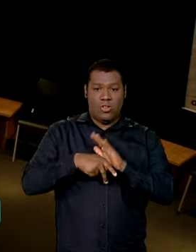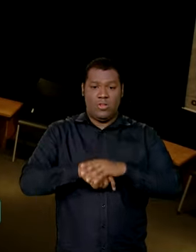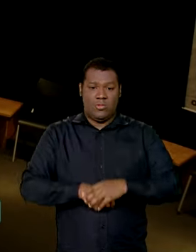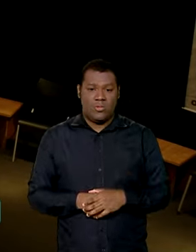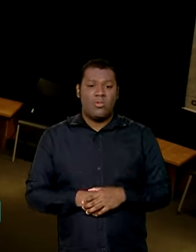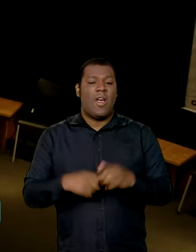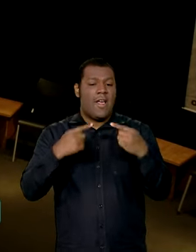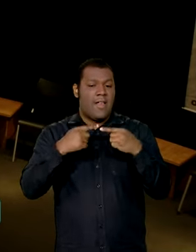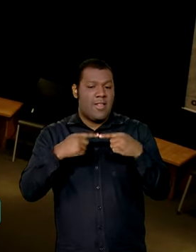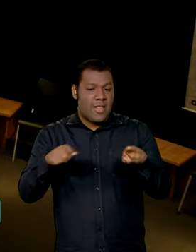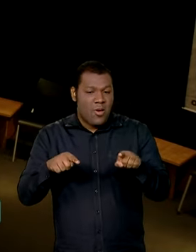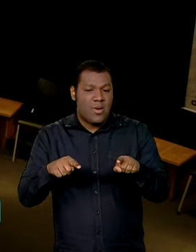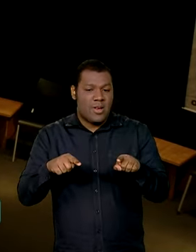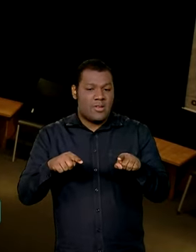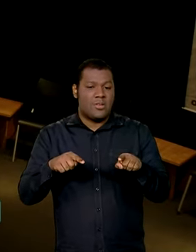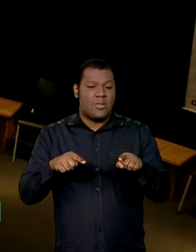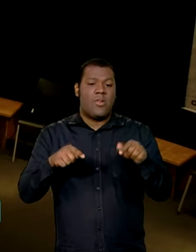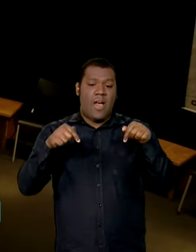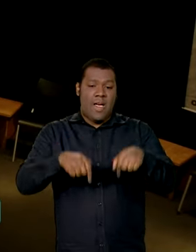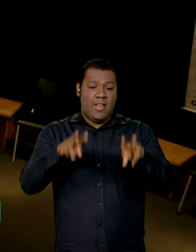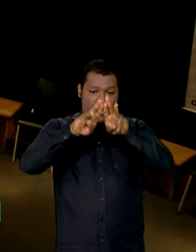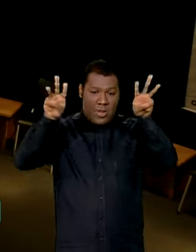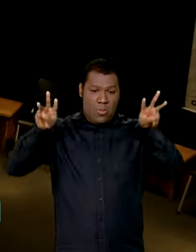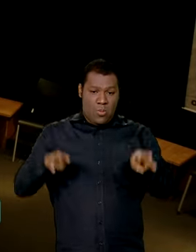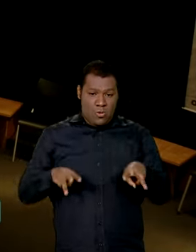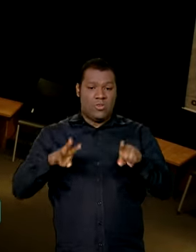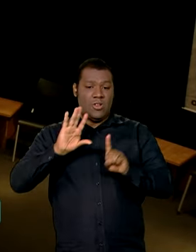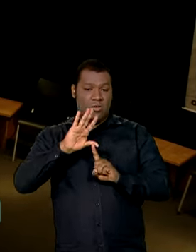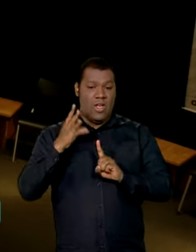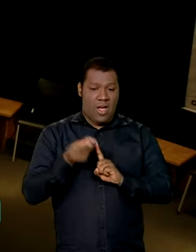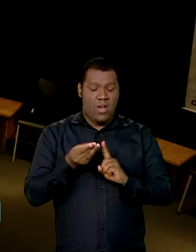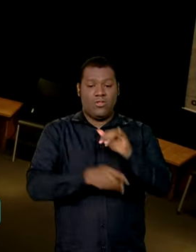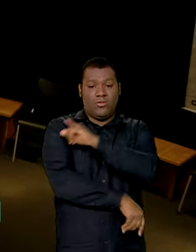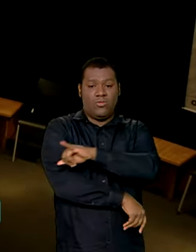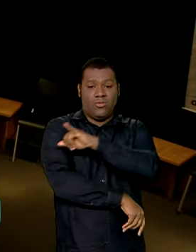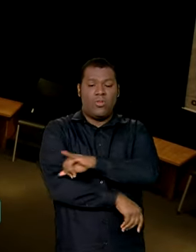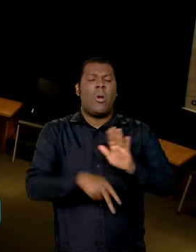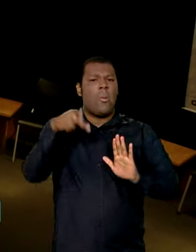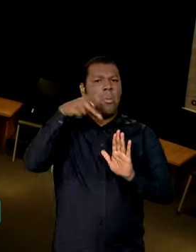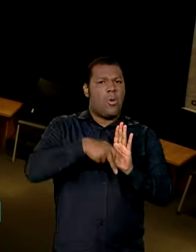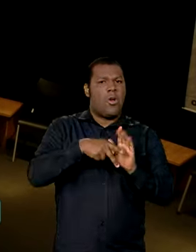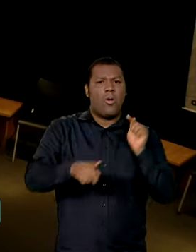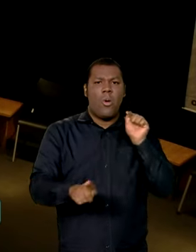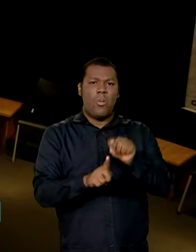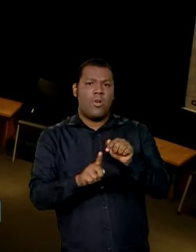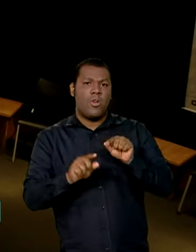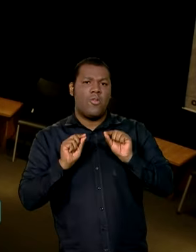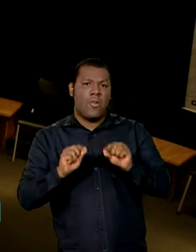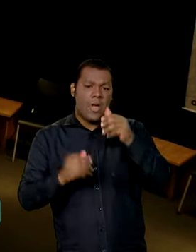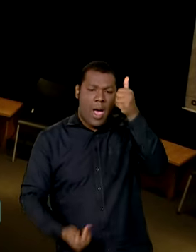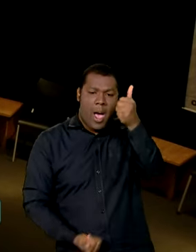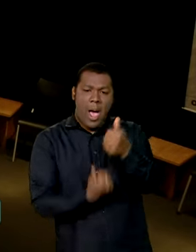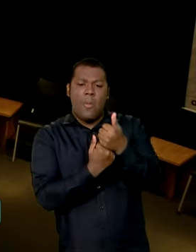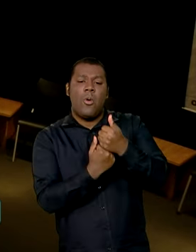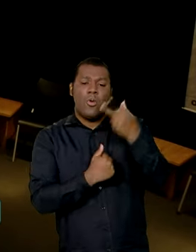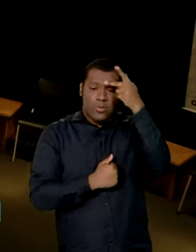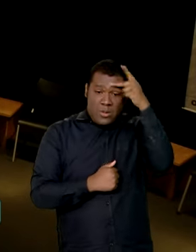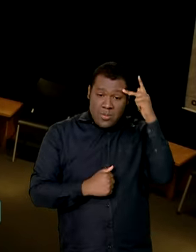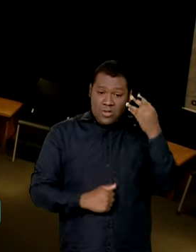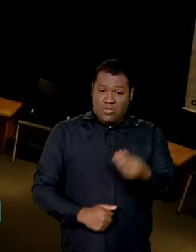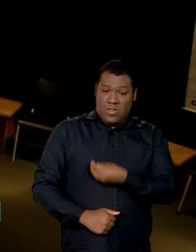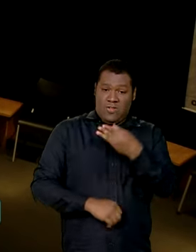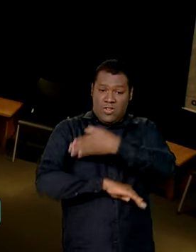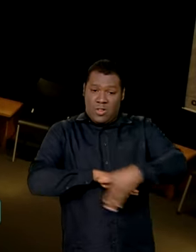daqui a pouquinho aqui no Museu de Arte do Rio e o objetivo desse programa é auxiliar pessoas em situação de rua